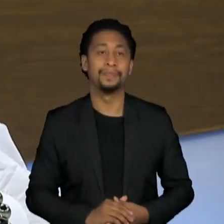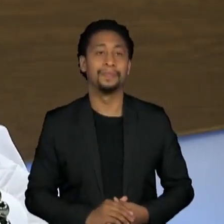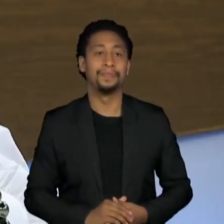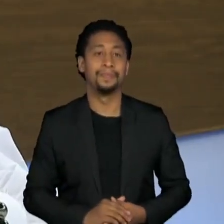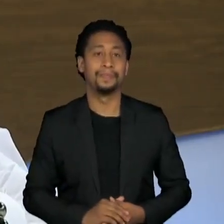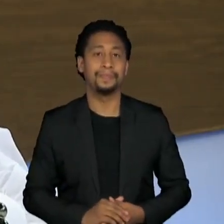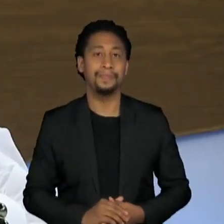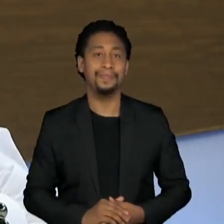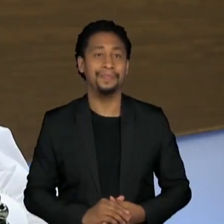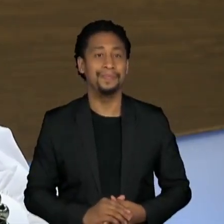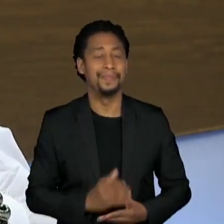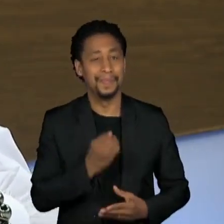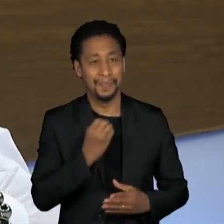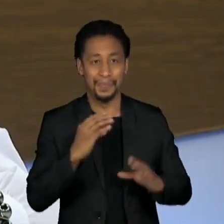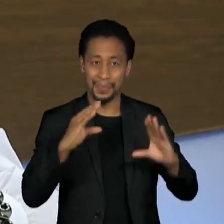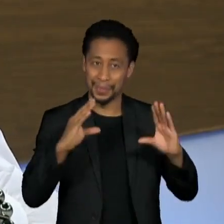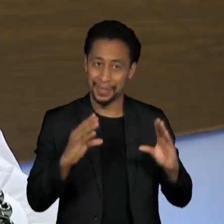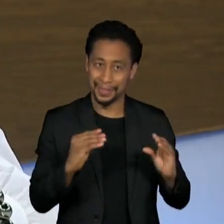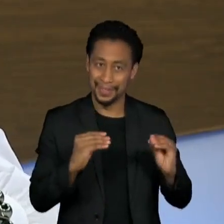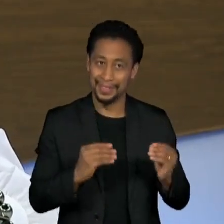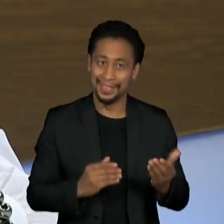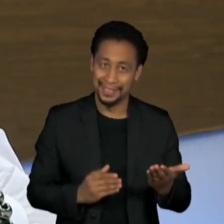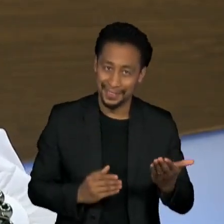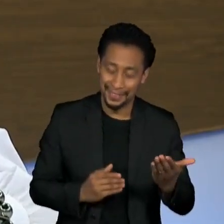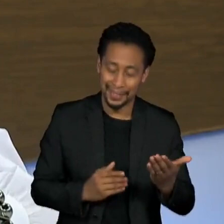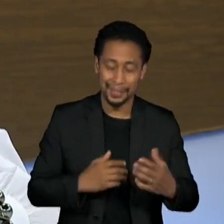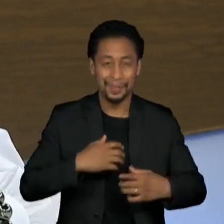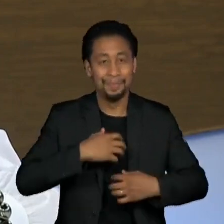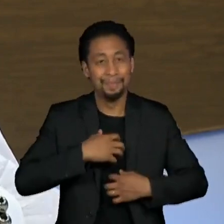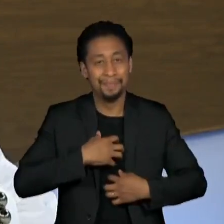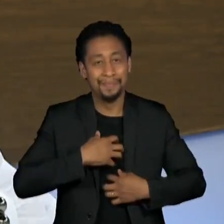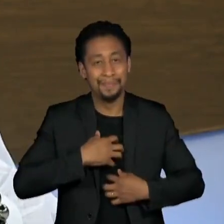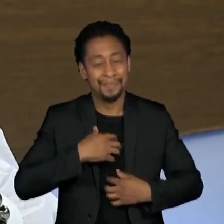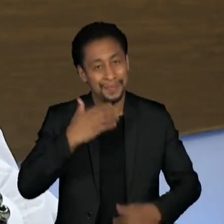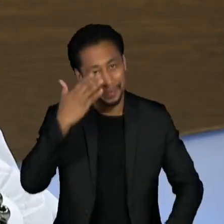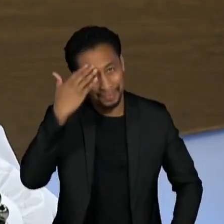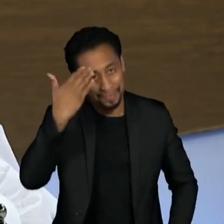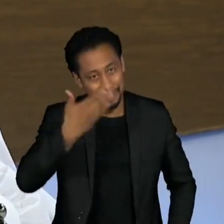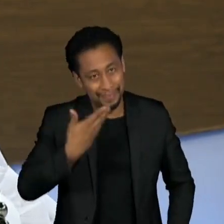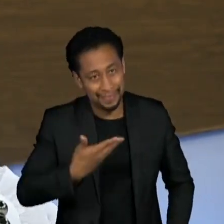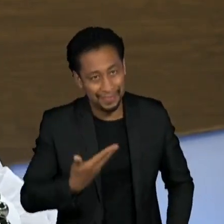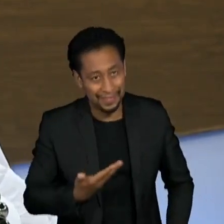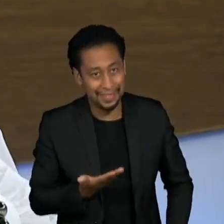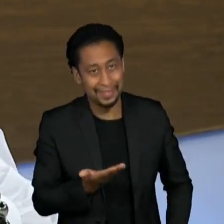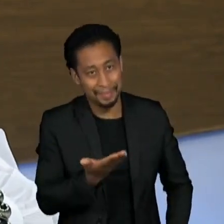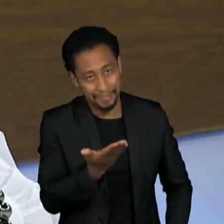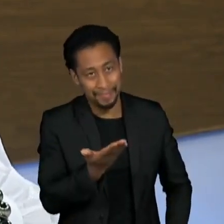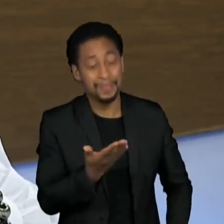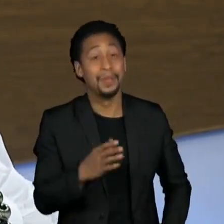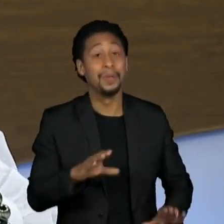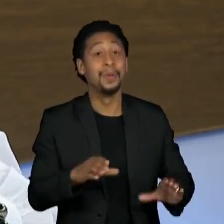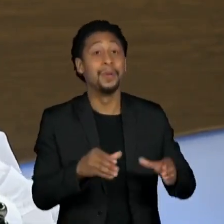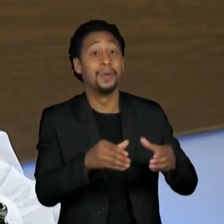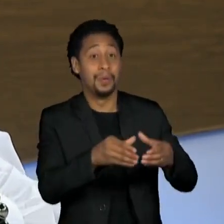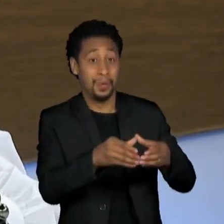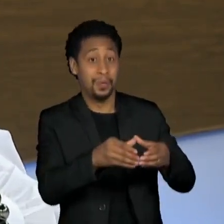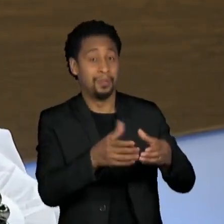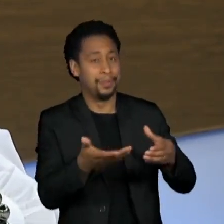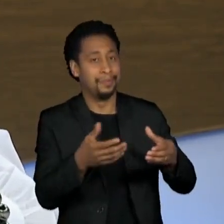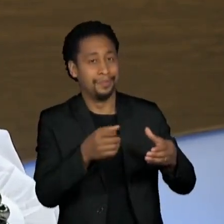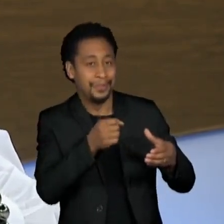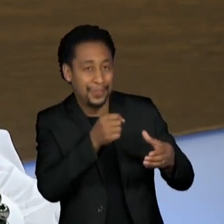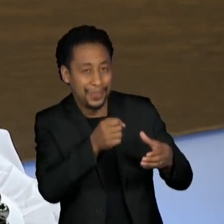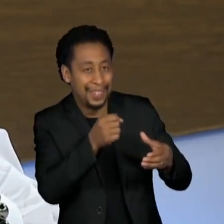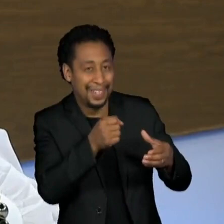Boa noite, Maria. Primeiramente, eu queria dizer que é uma honra estar entre as jornalistas que a estão entrevistando.